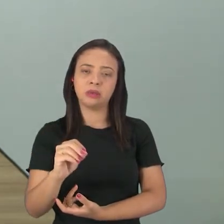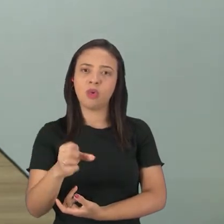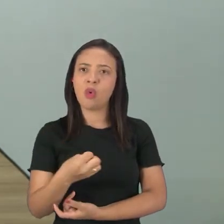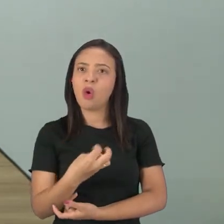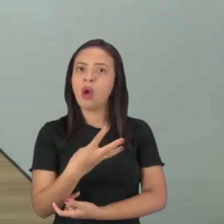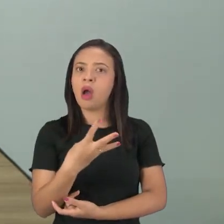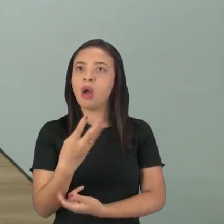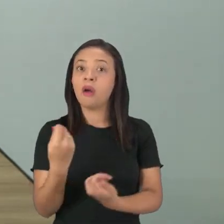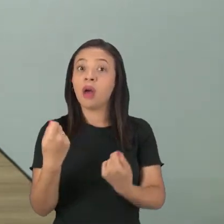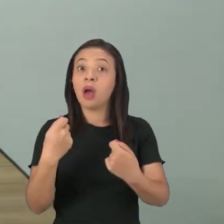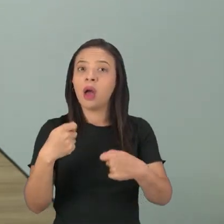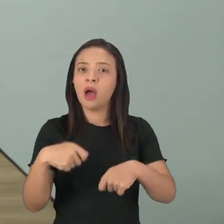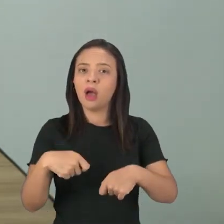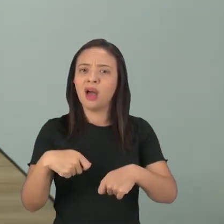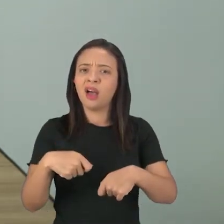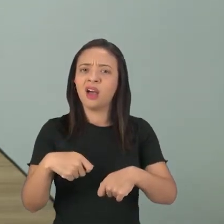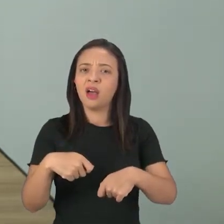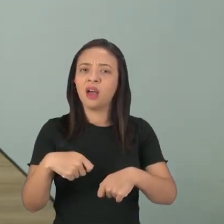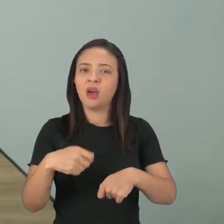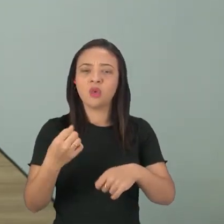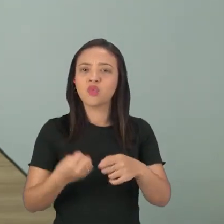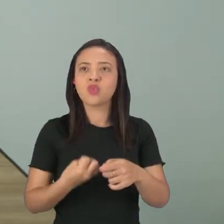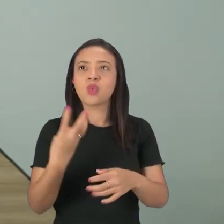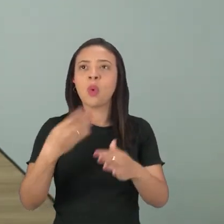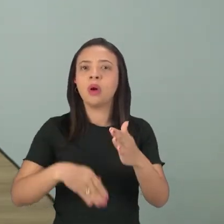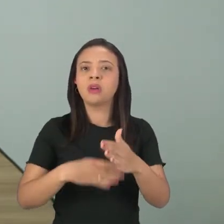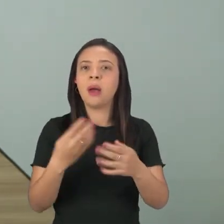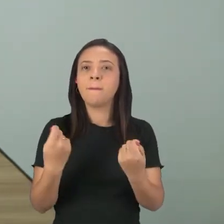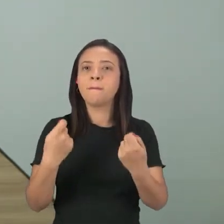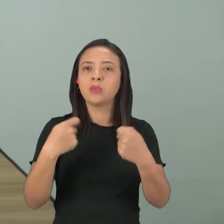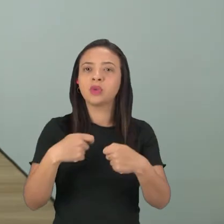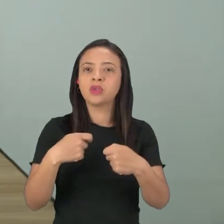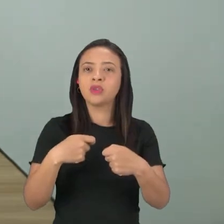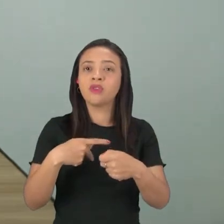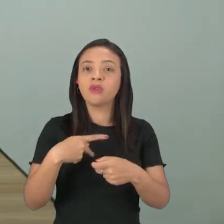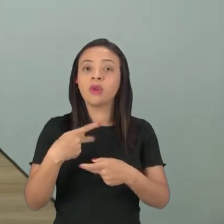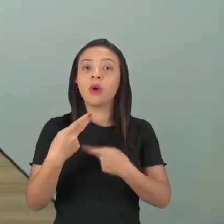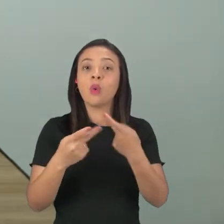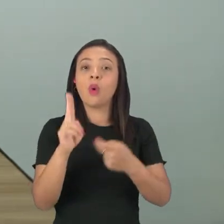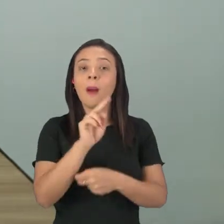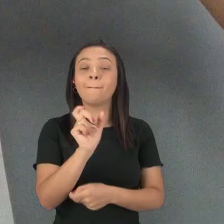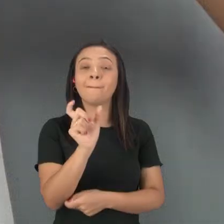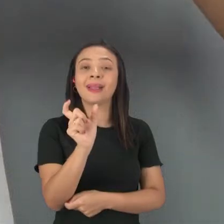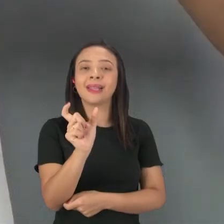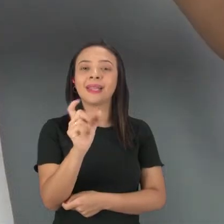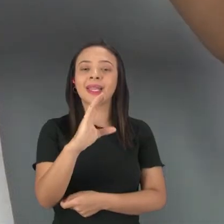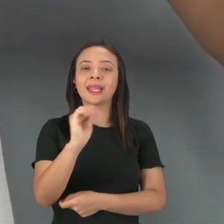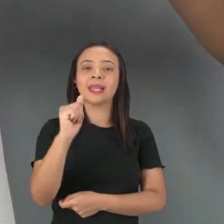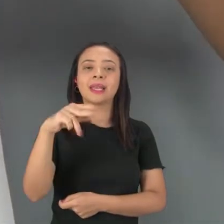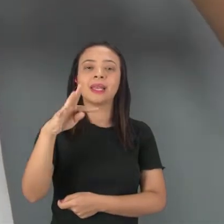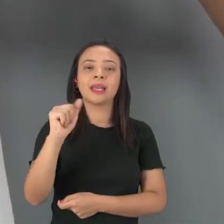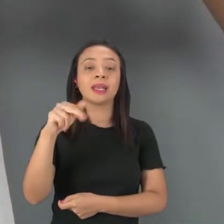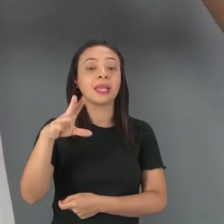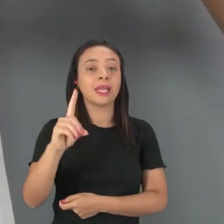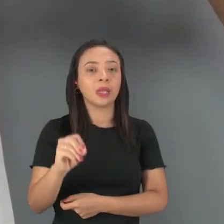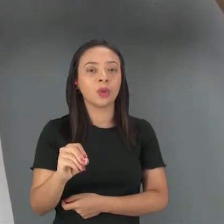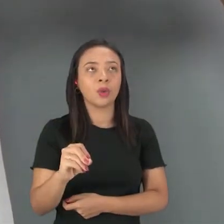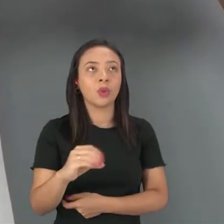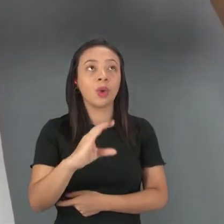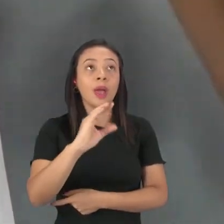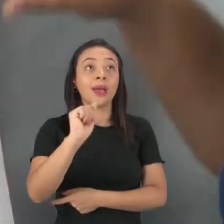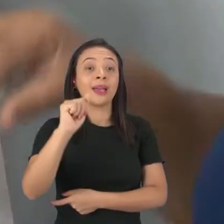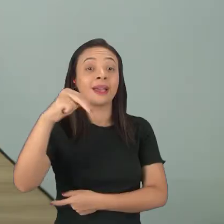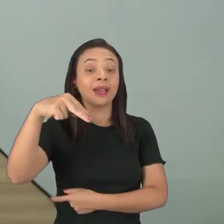nós podemos abrir a boca para falar essa palavra cantando vamos lá vamos lá olhar cão